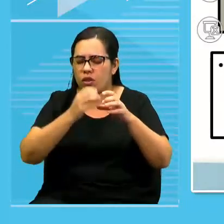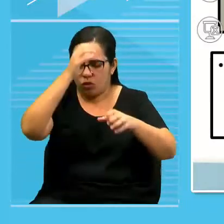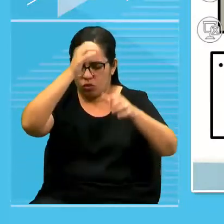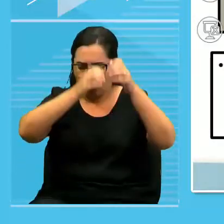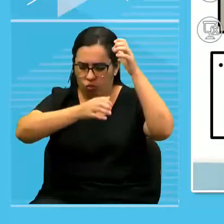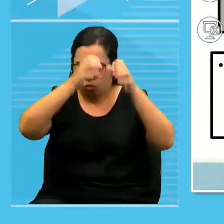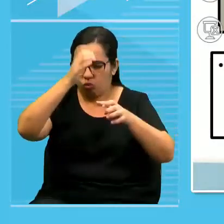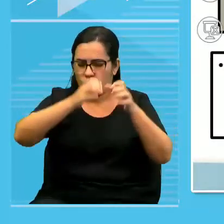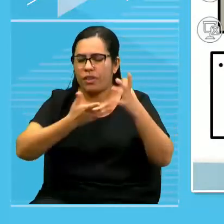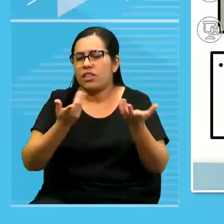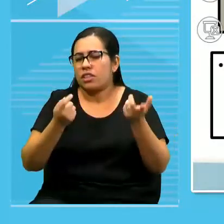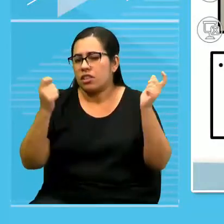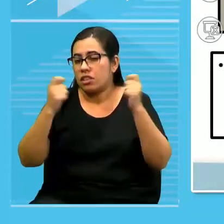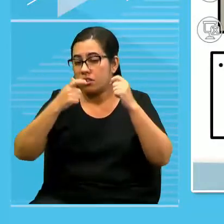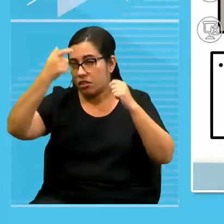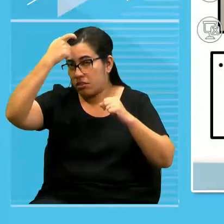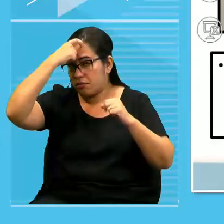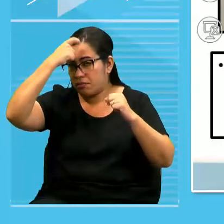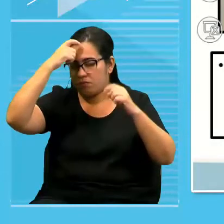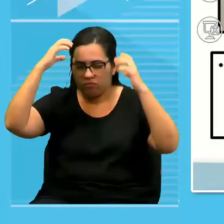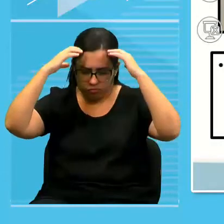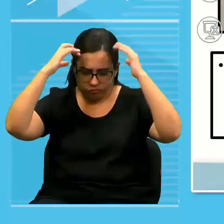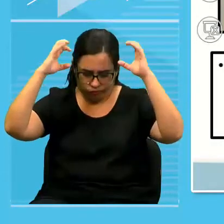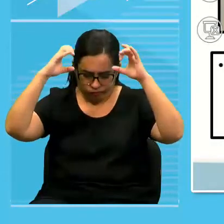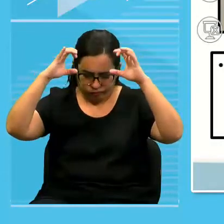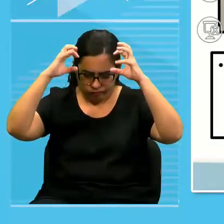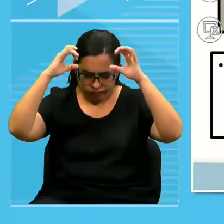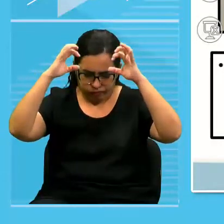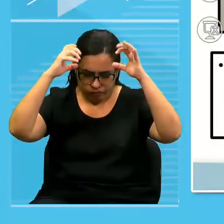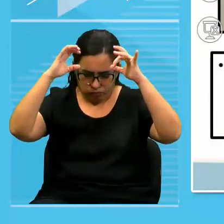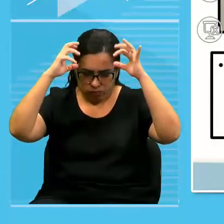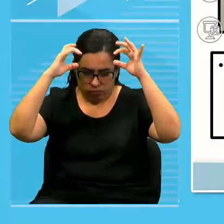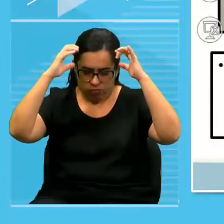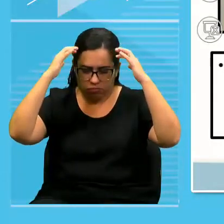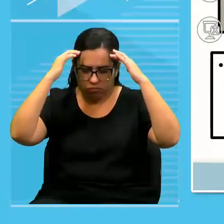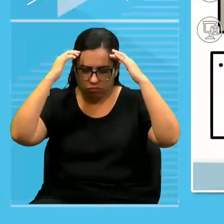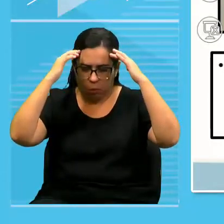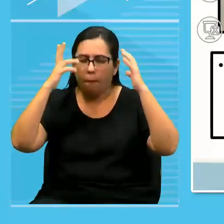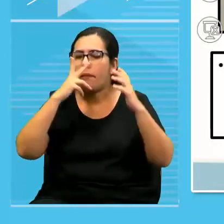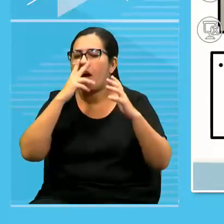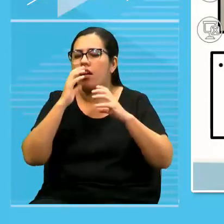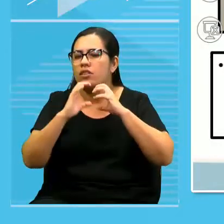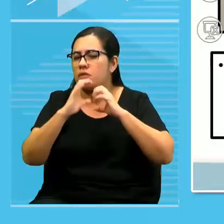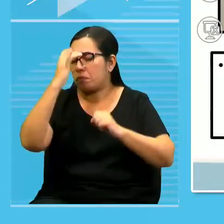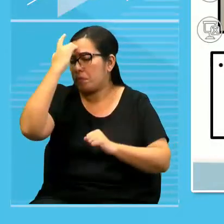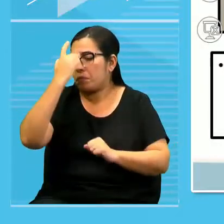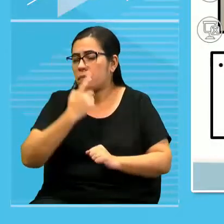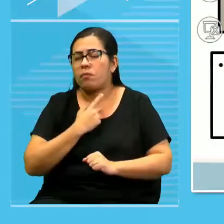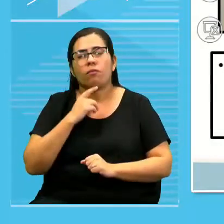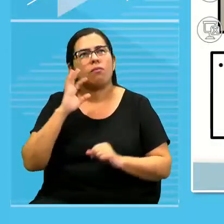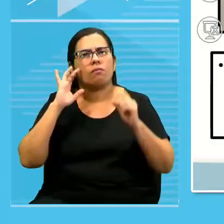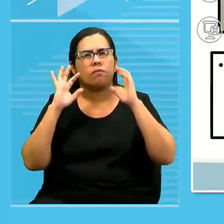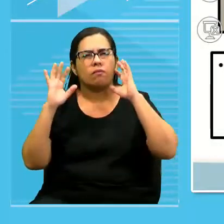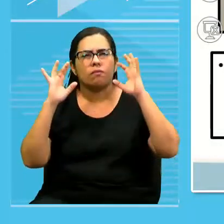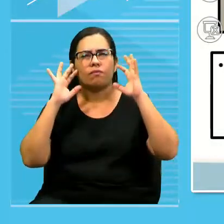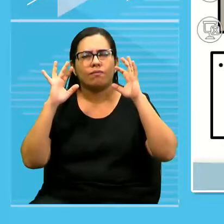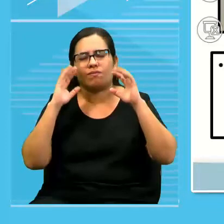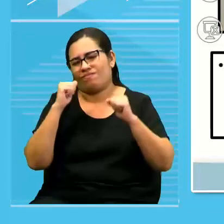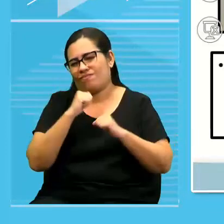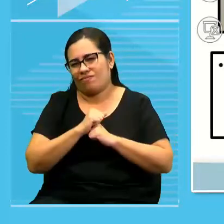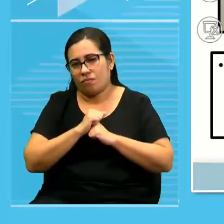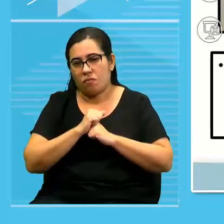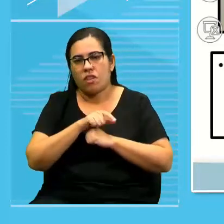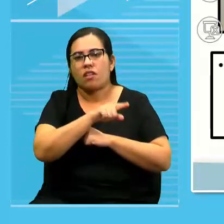consciência com esse algo aqui na nossa cabeça né então é se comunicando com nós mesmo somente